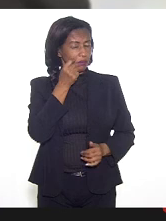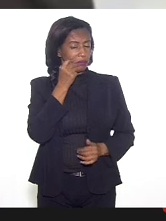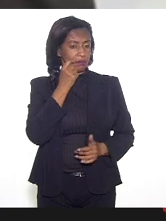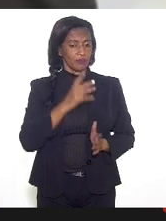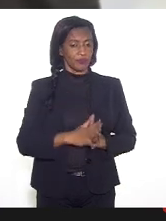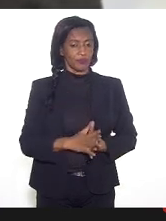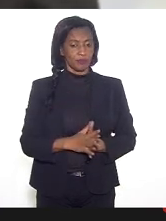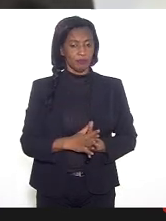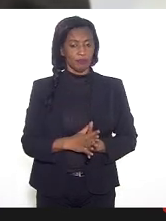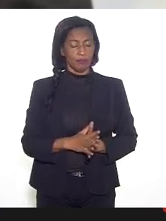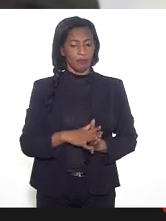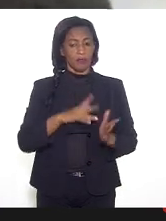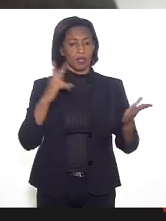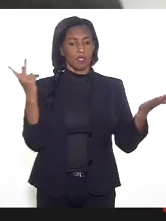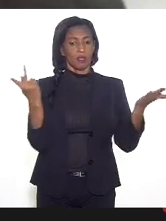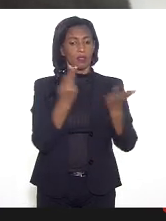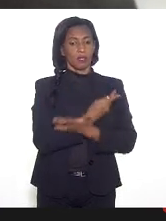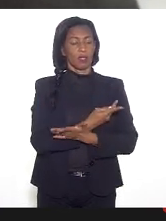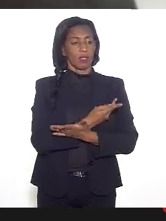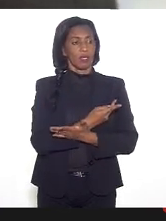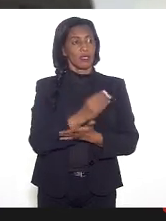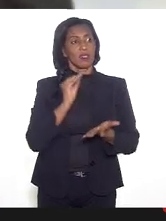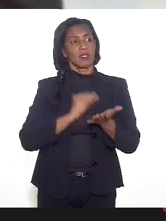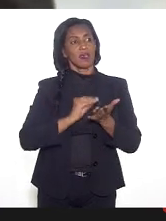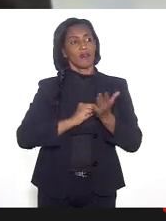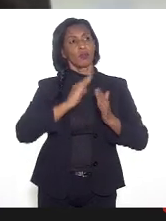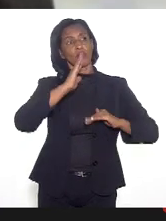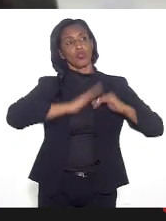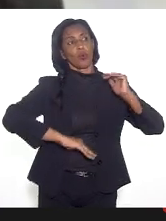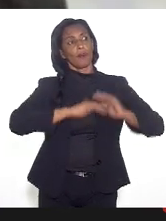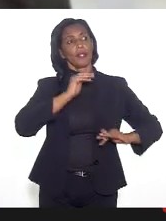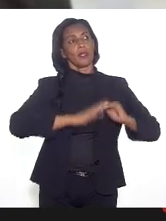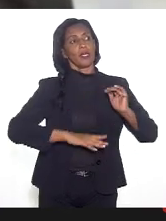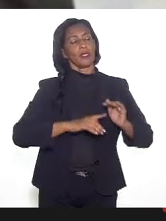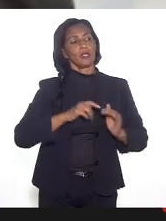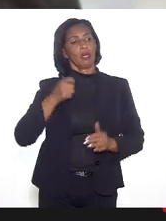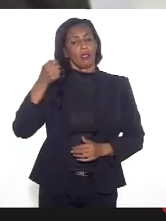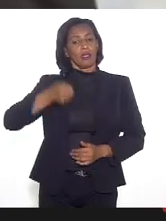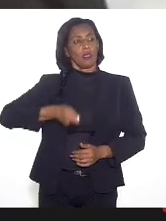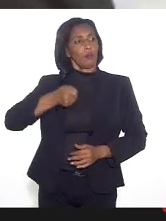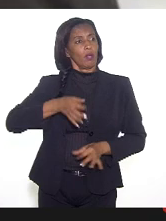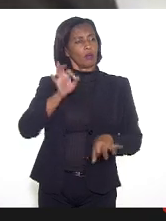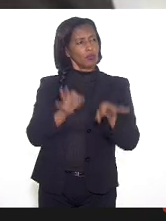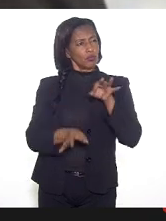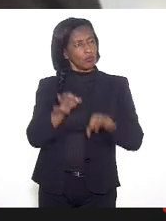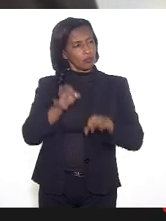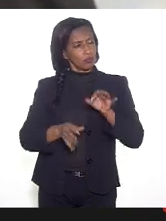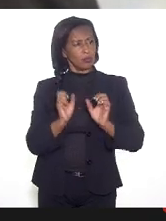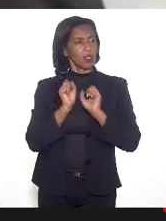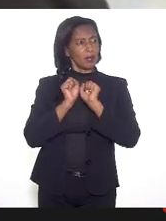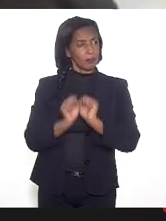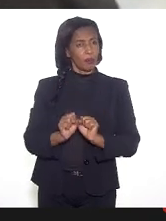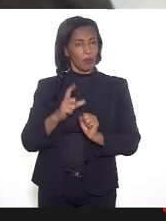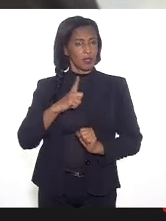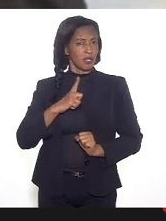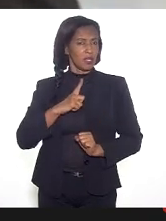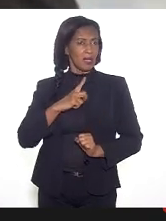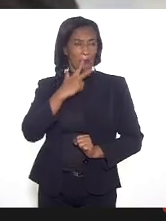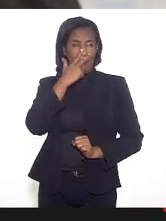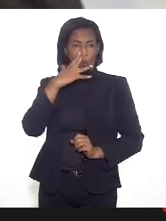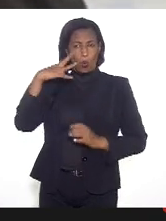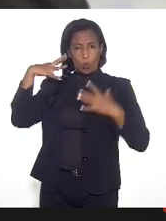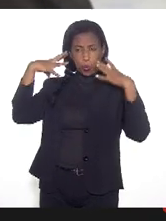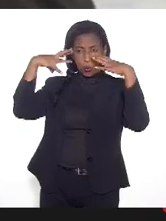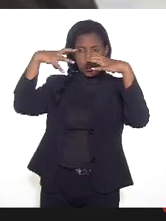desse incidente de assunção de competência do Tribunal de Justiça, que pode ser uma luz no fim do